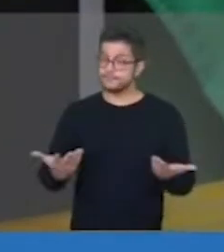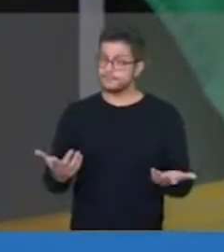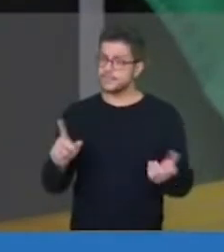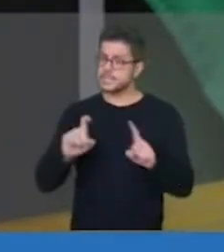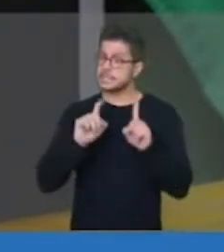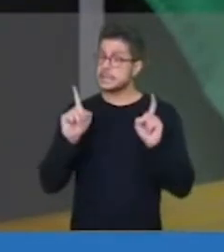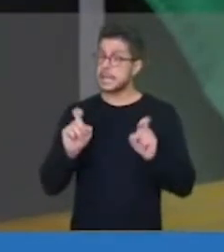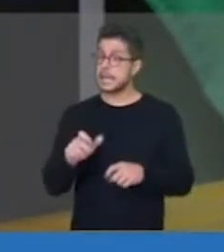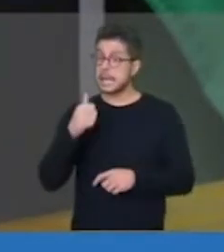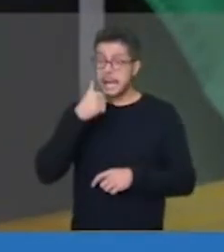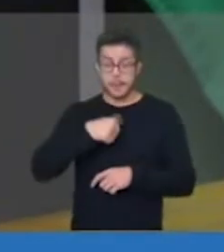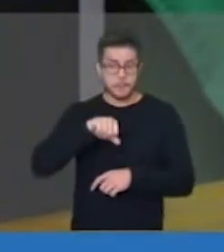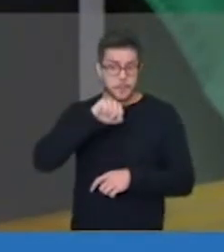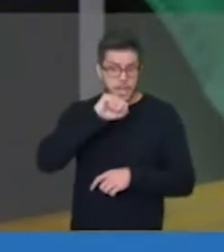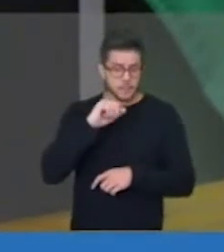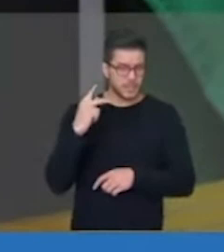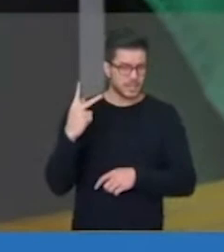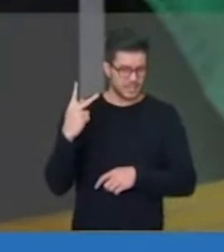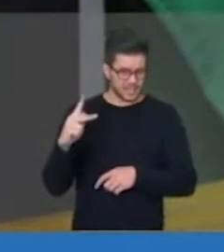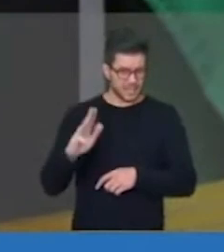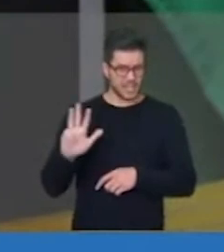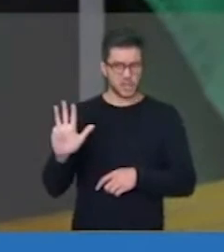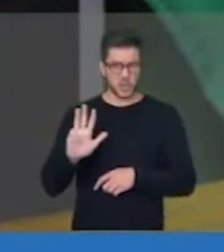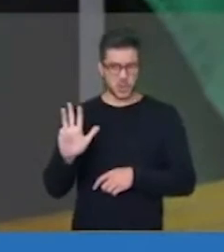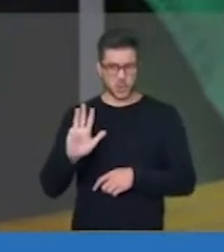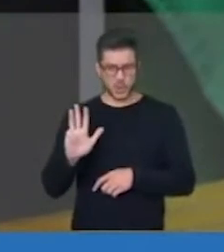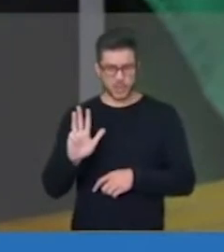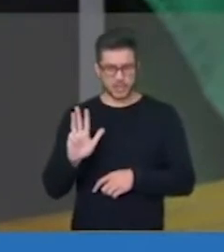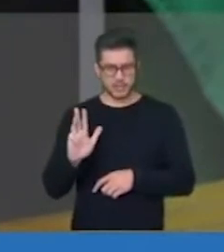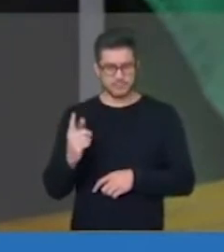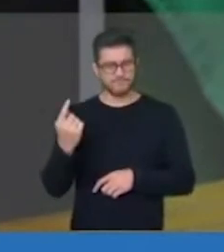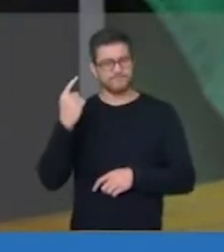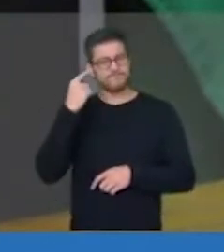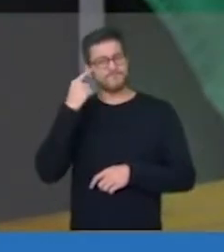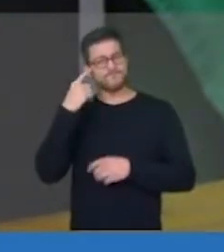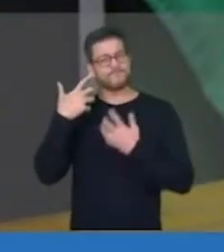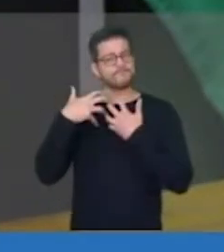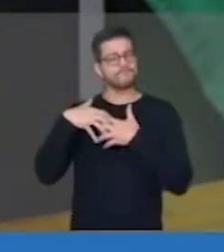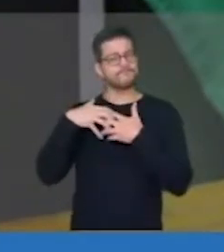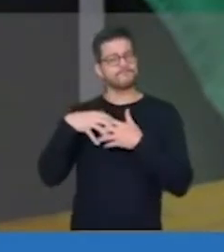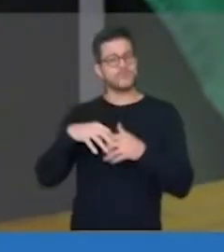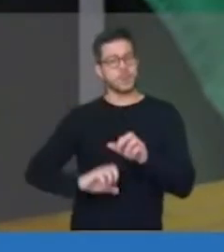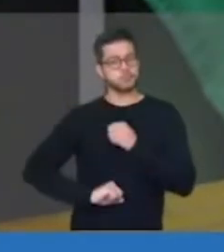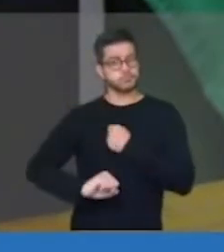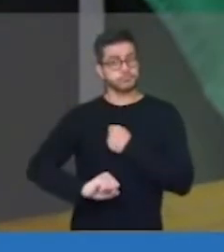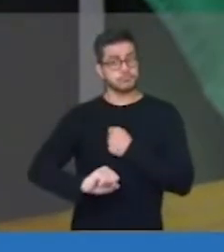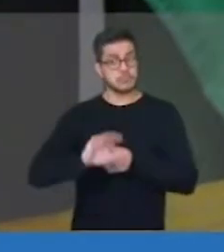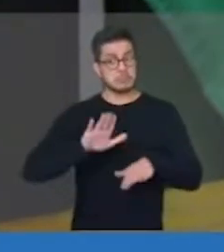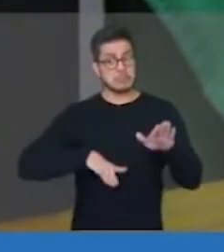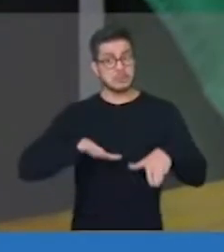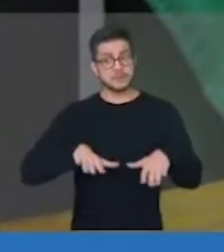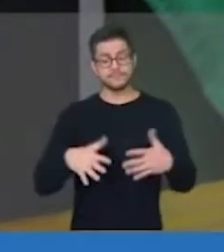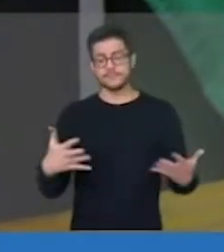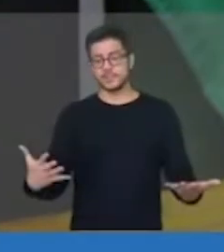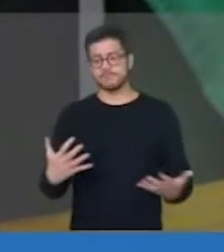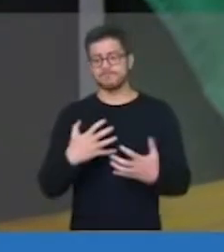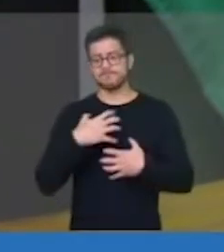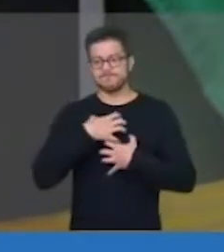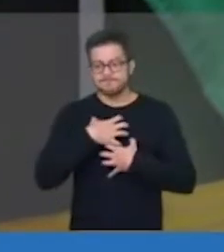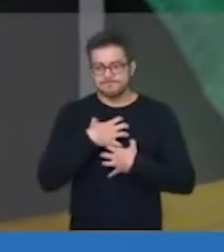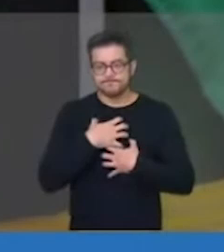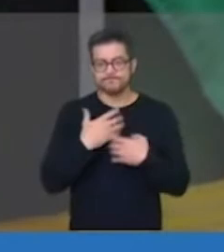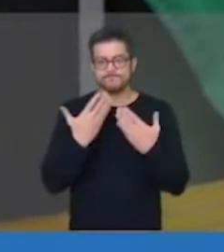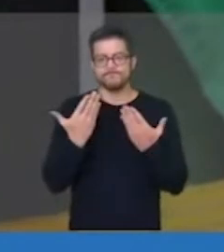esse monstro, teria pensado melhor? Então, minha solidariedade, vocês não